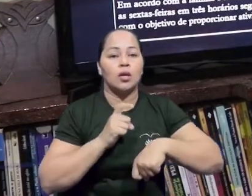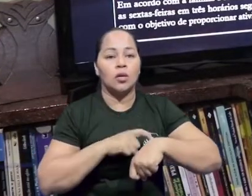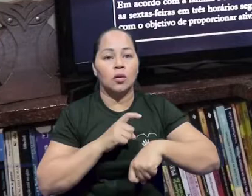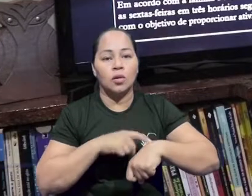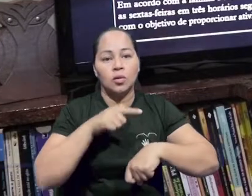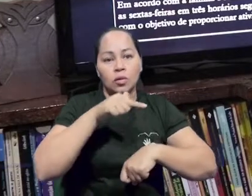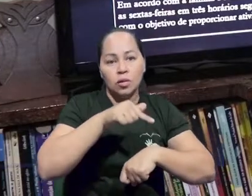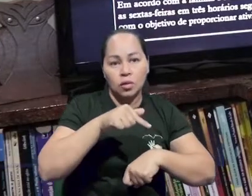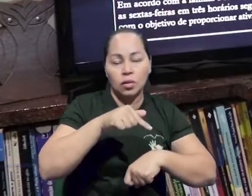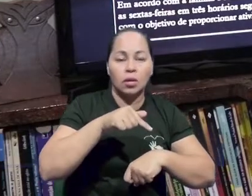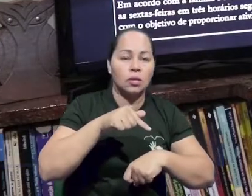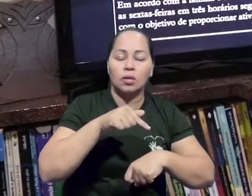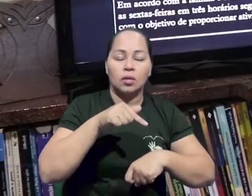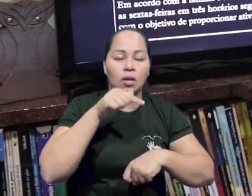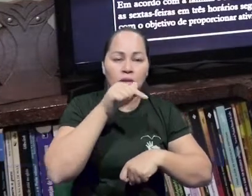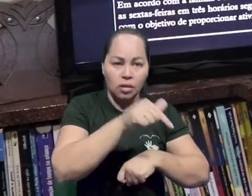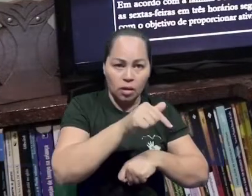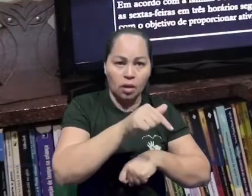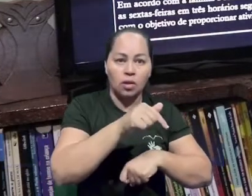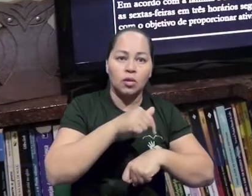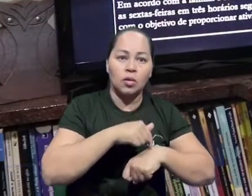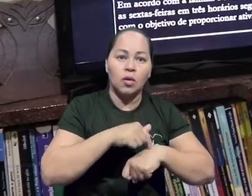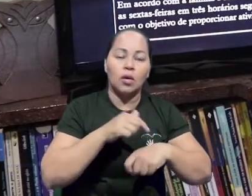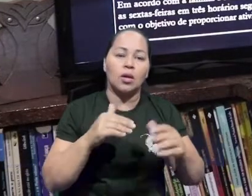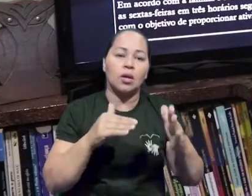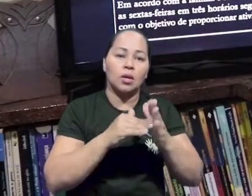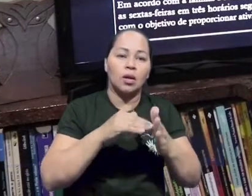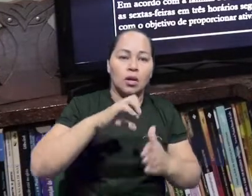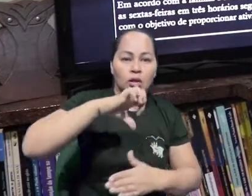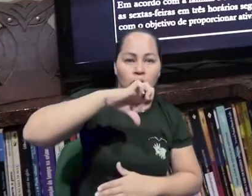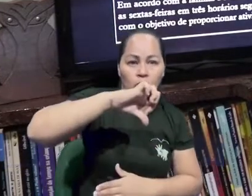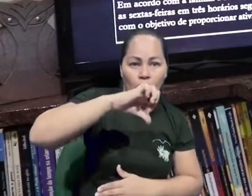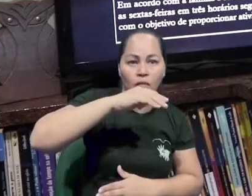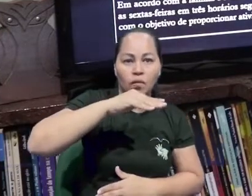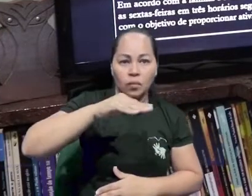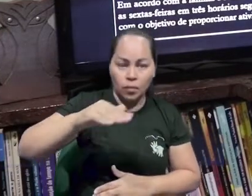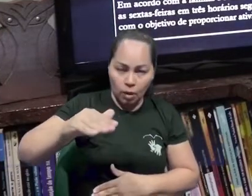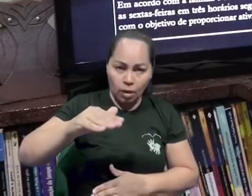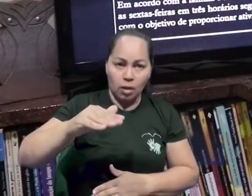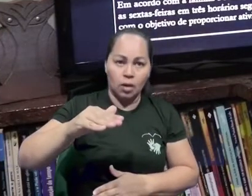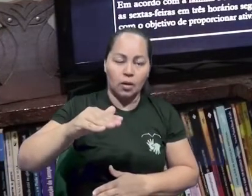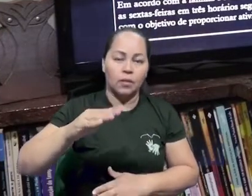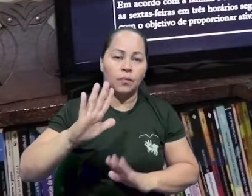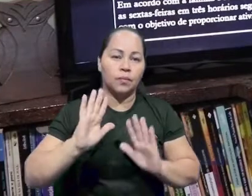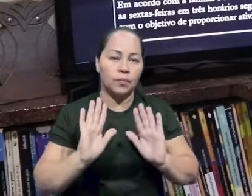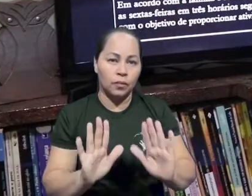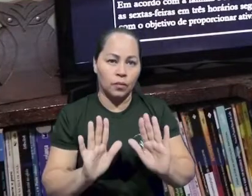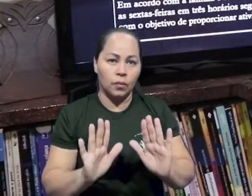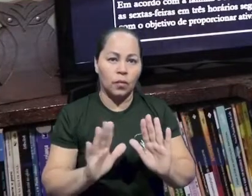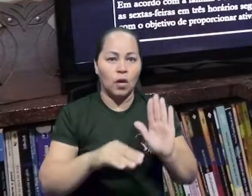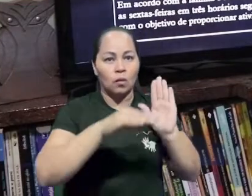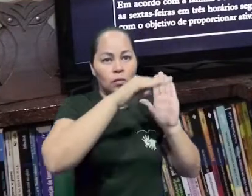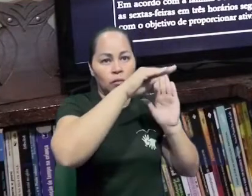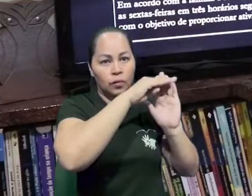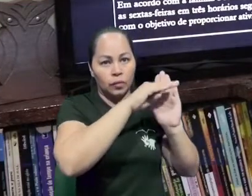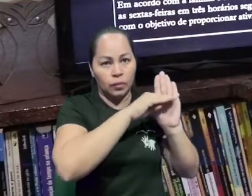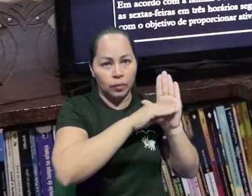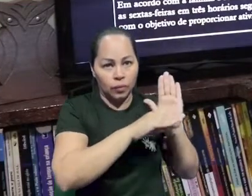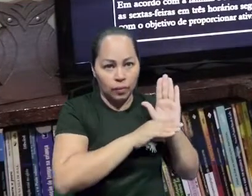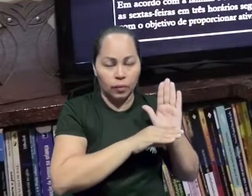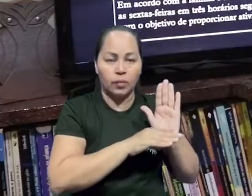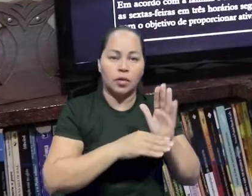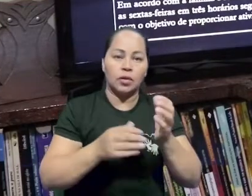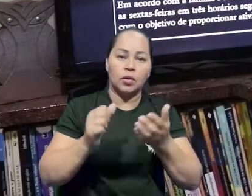seguidos, das 7 horas às 9 horas e 30 minutos, em grupo, com o objetivo de